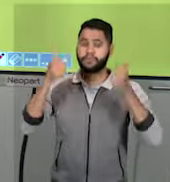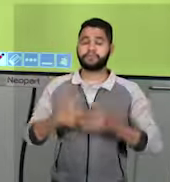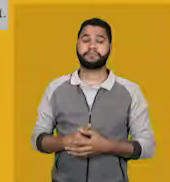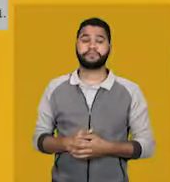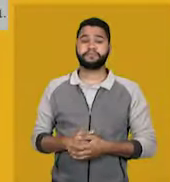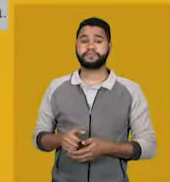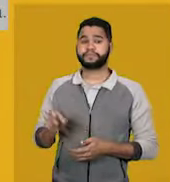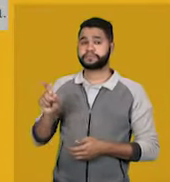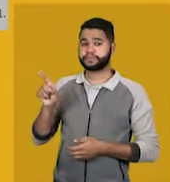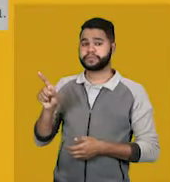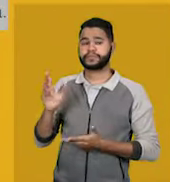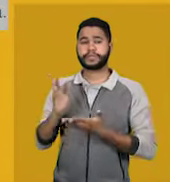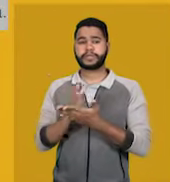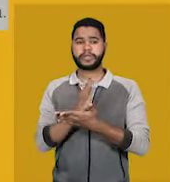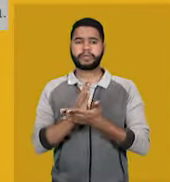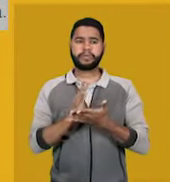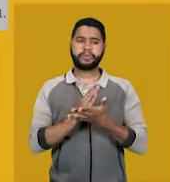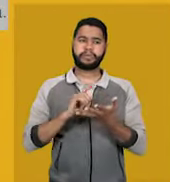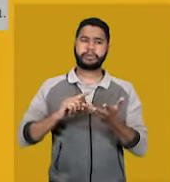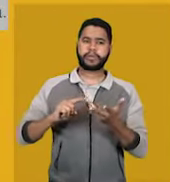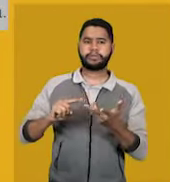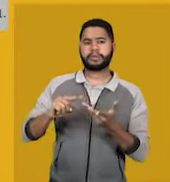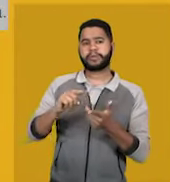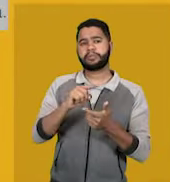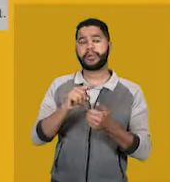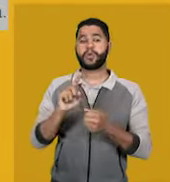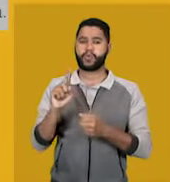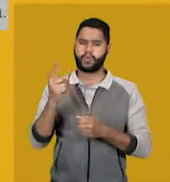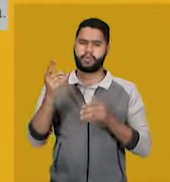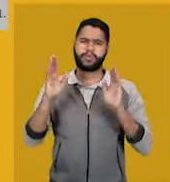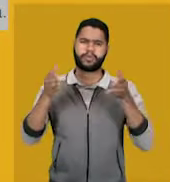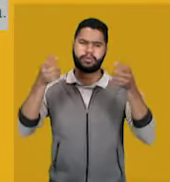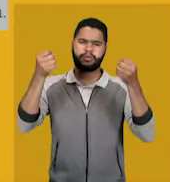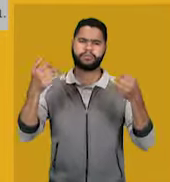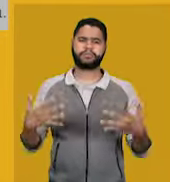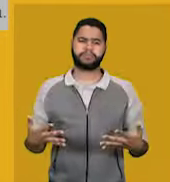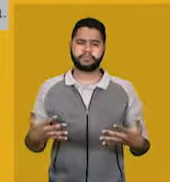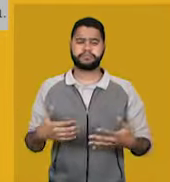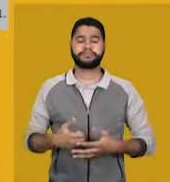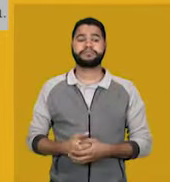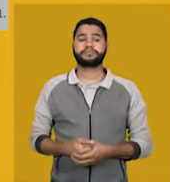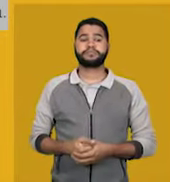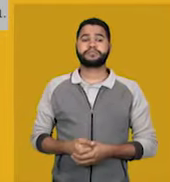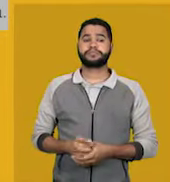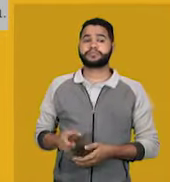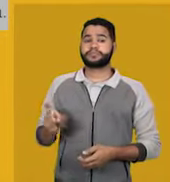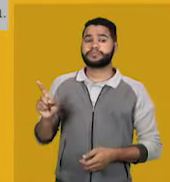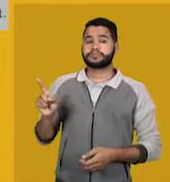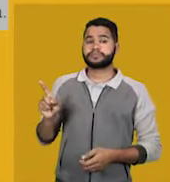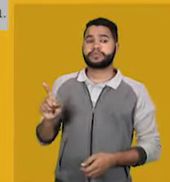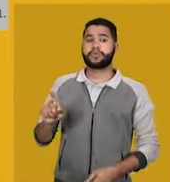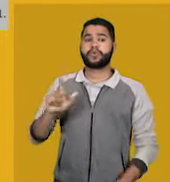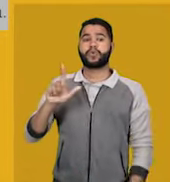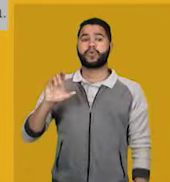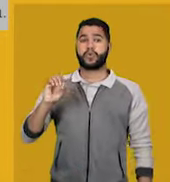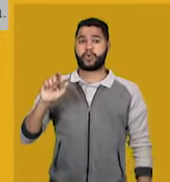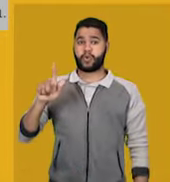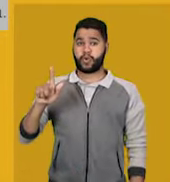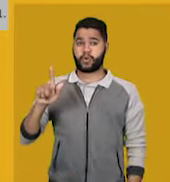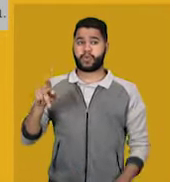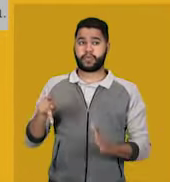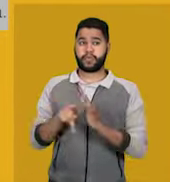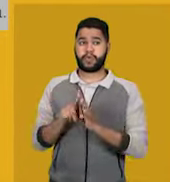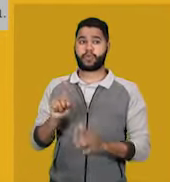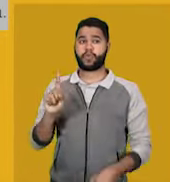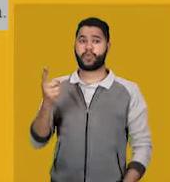aqui, algumas consequências. Uma delas nós já até falamos, que é isso aqui, ó. Logaritmo de 1